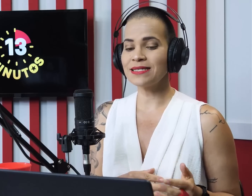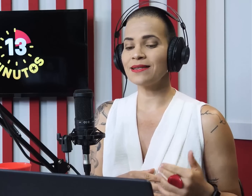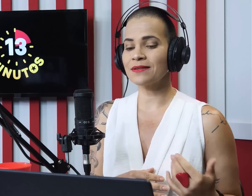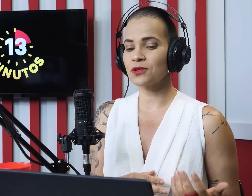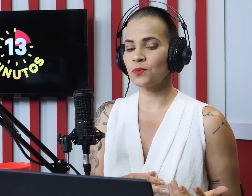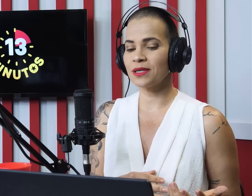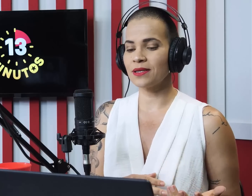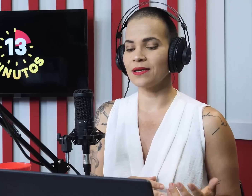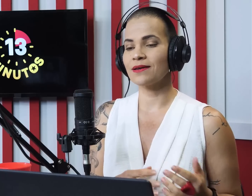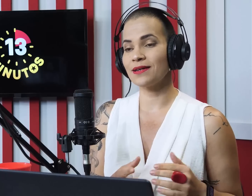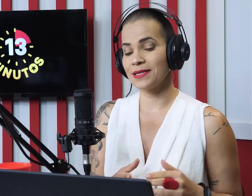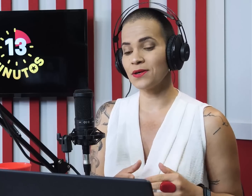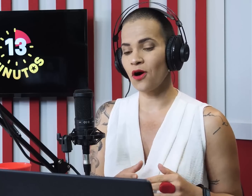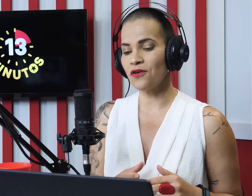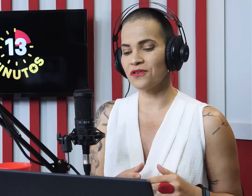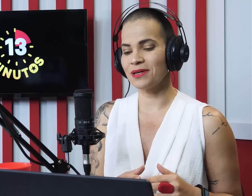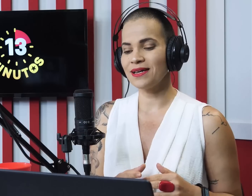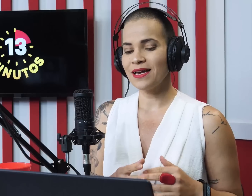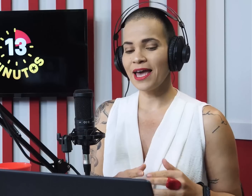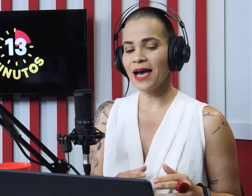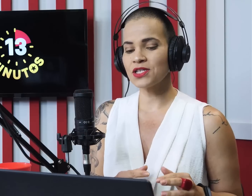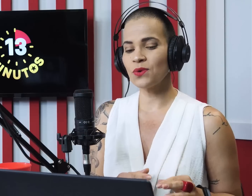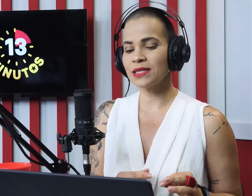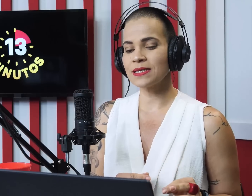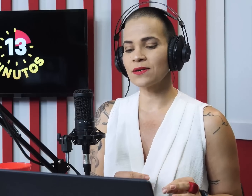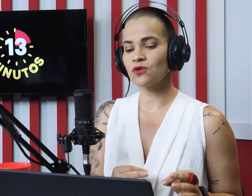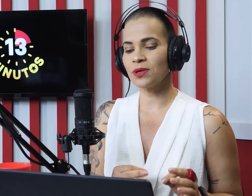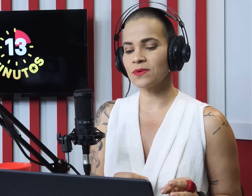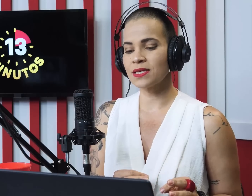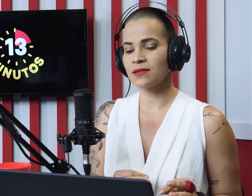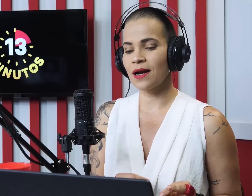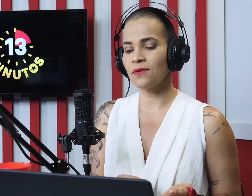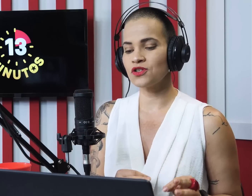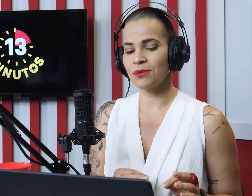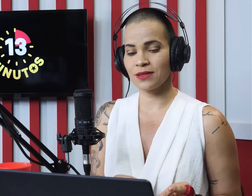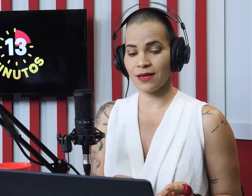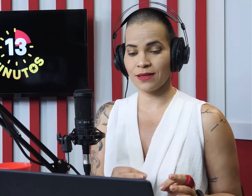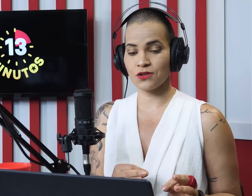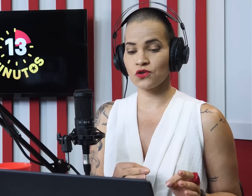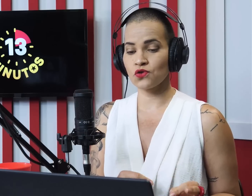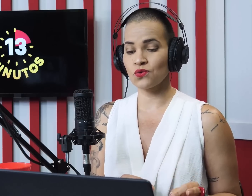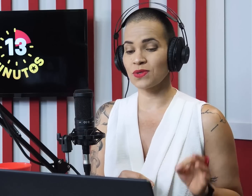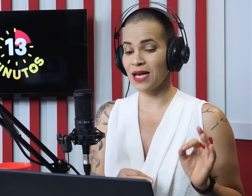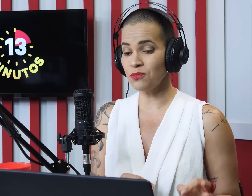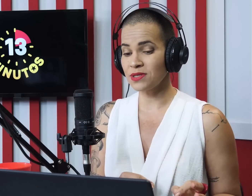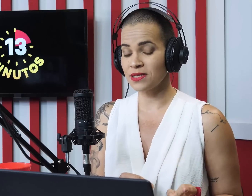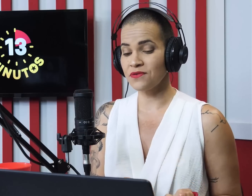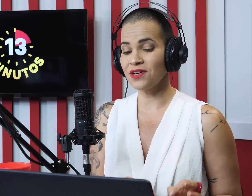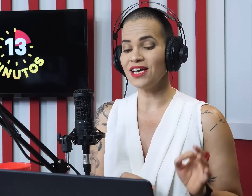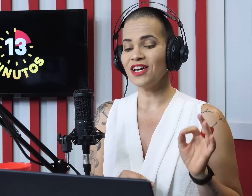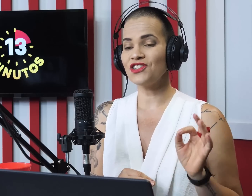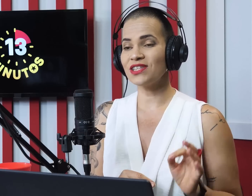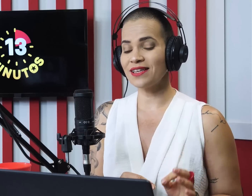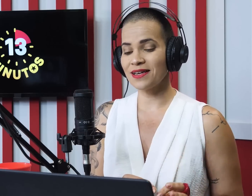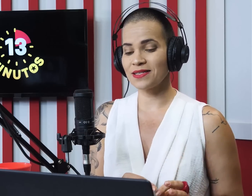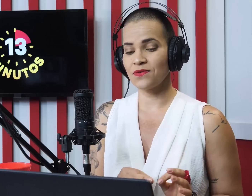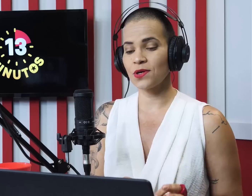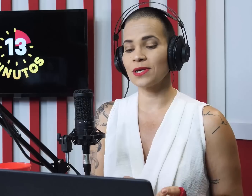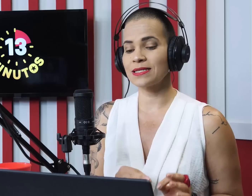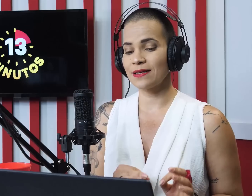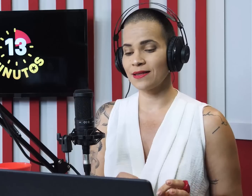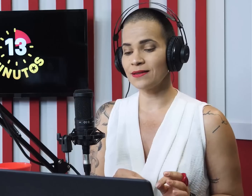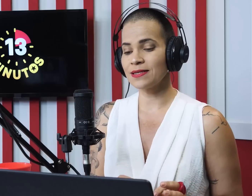a presidenta do PT, Gleisi Hoffmann, reagiu à decisão do Banco Central de manter a taxa de juros abusiva de